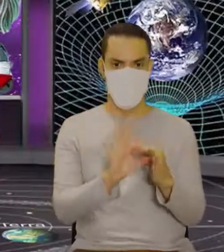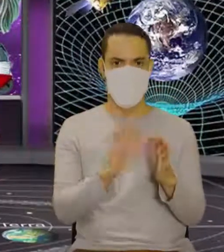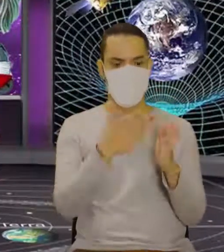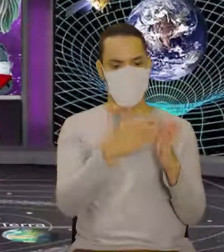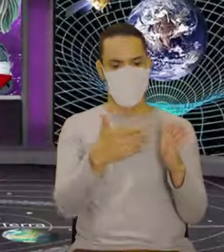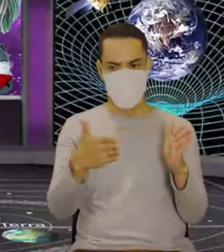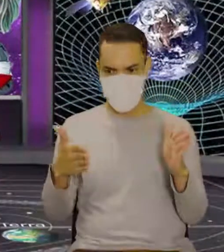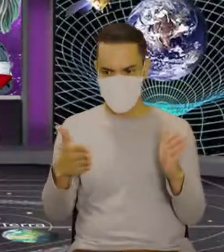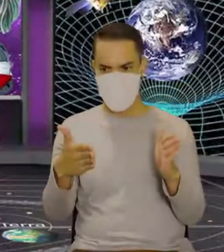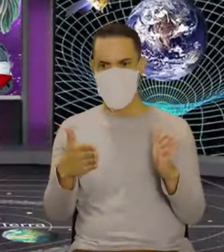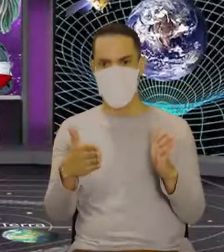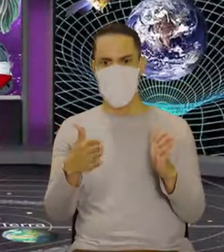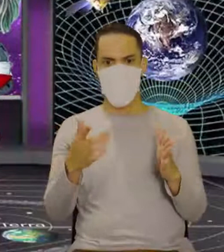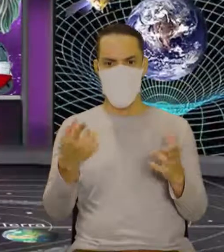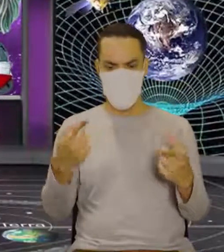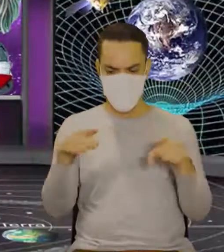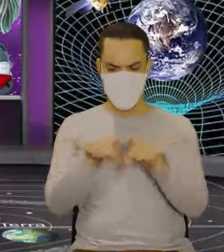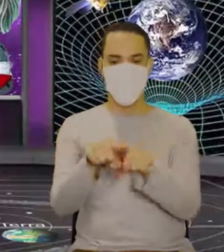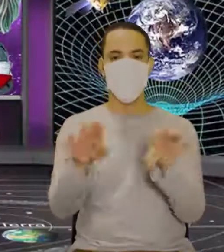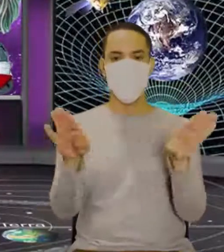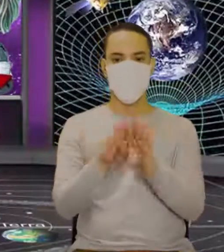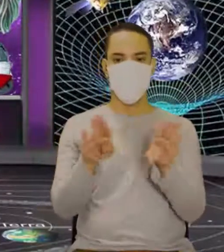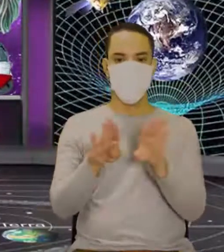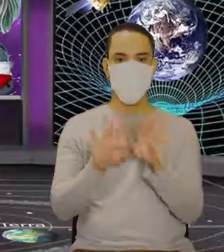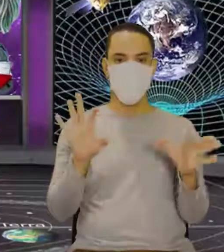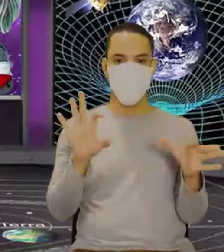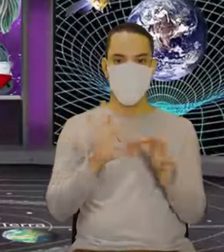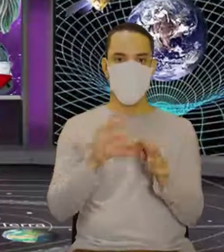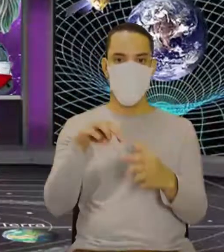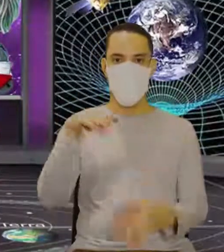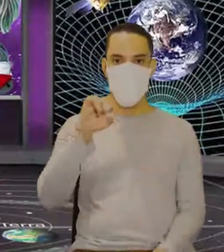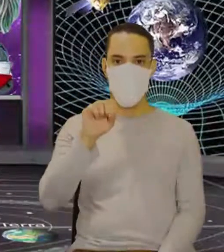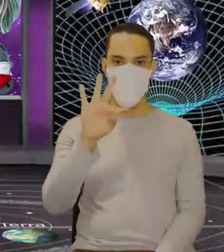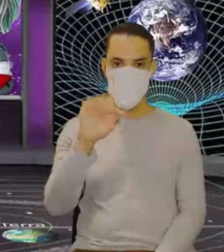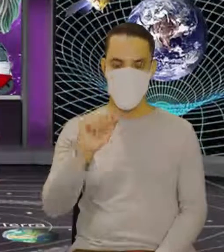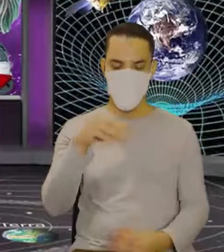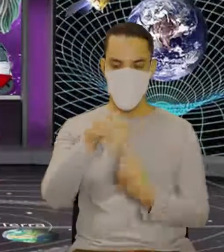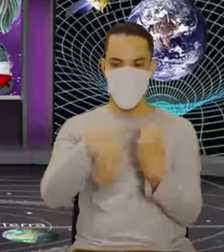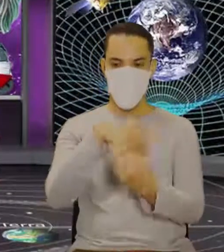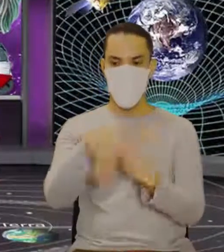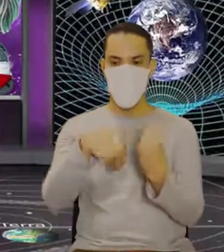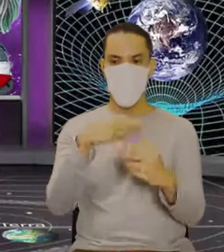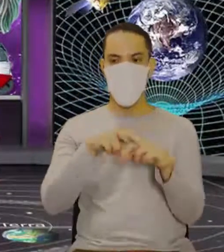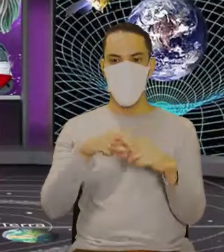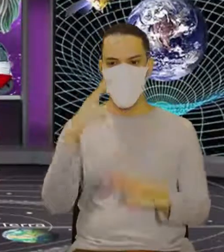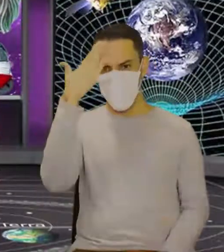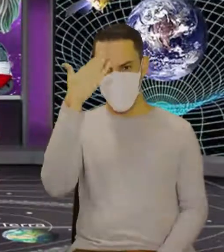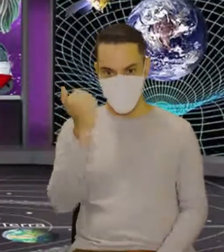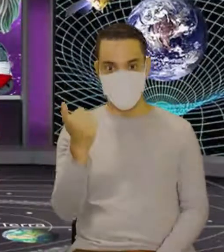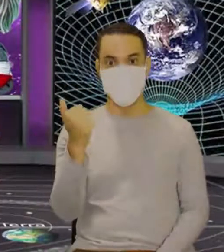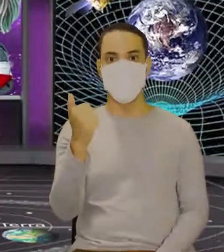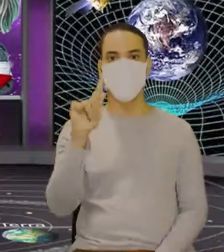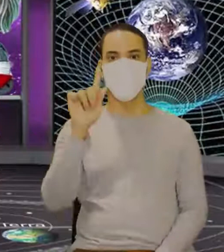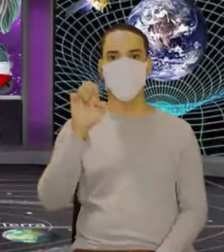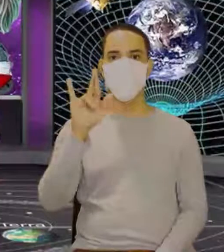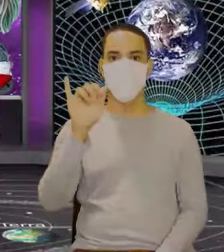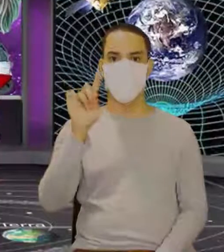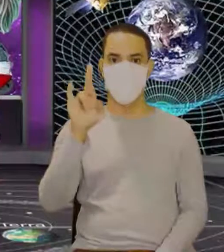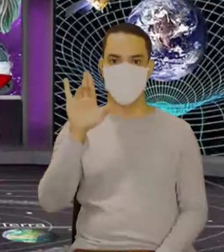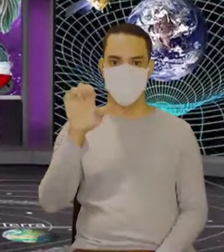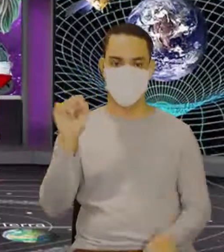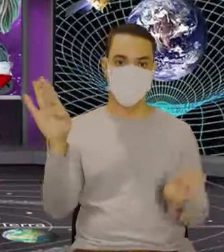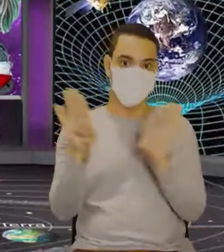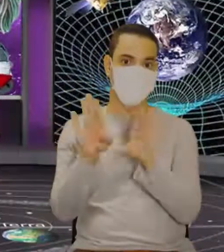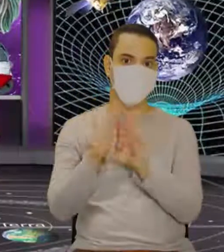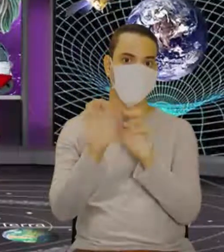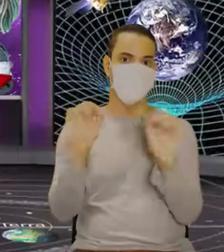série, paralelo e também associação mista de resistores. Pessoal, sabia que os geradores elétricos também podem